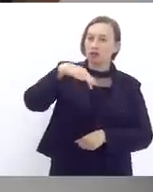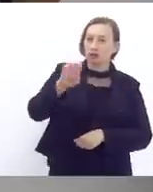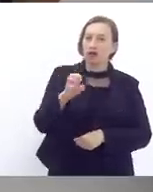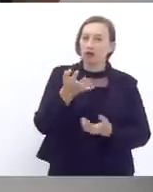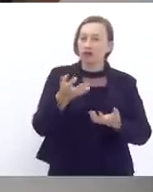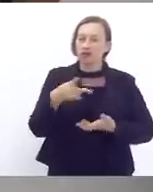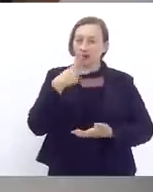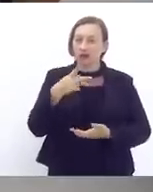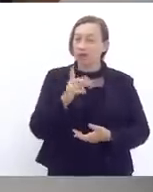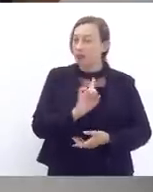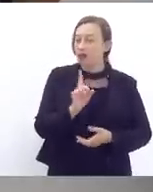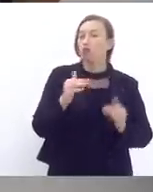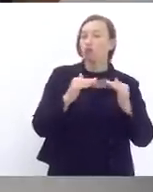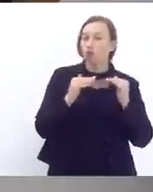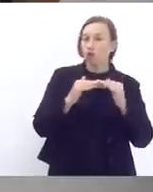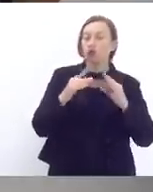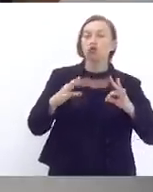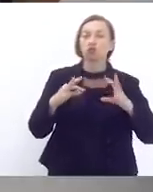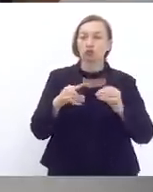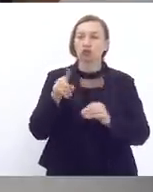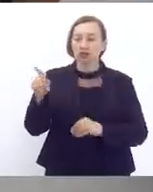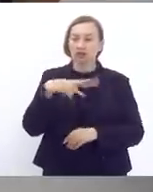Não concordo